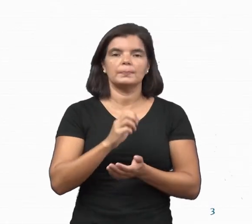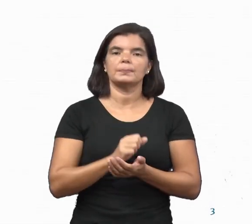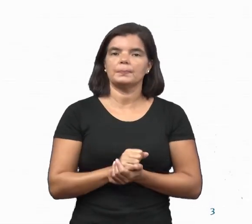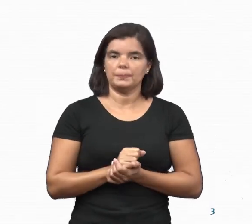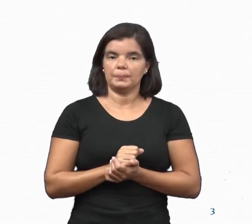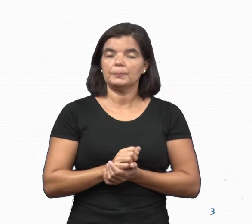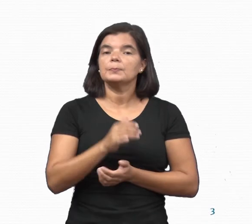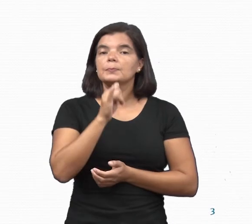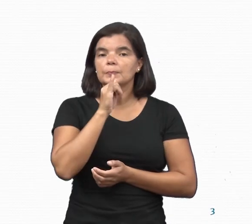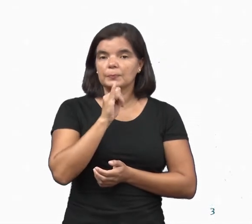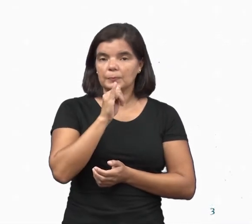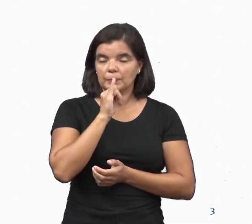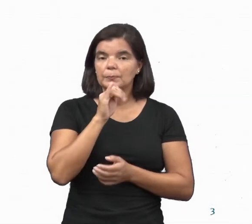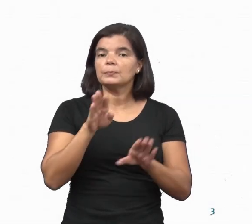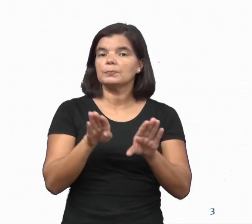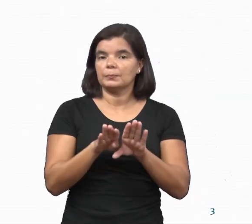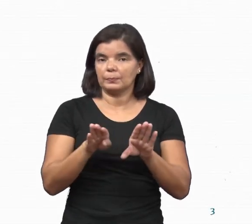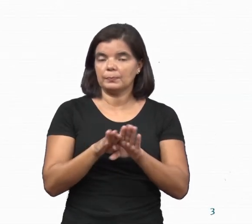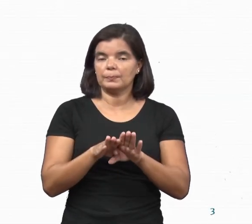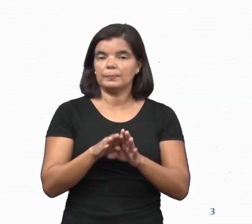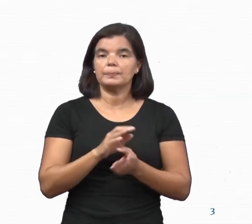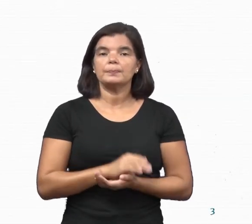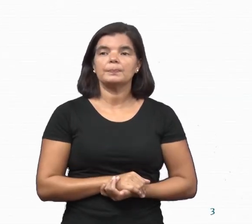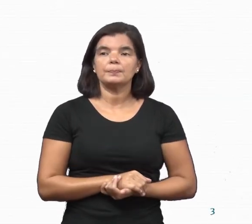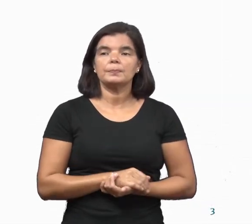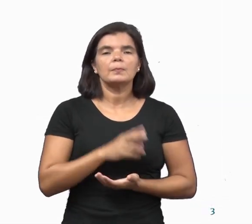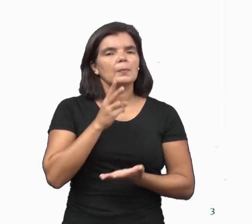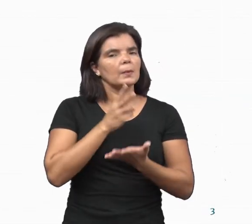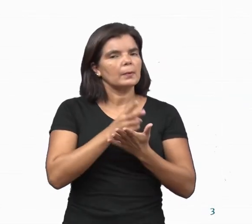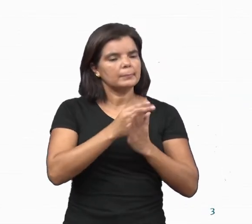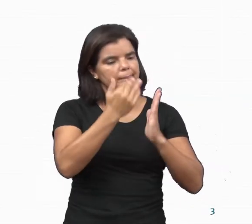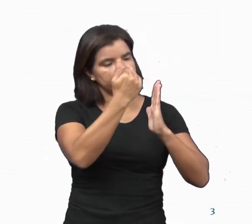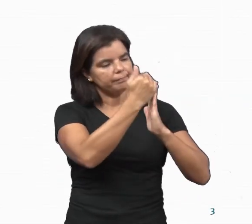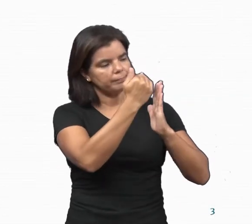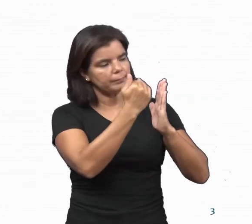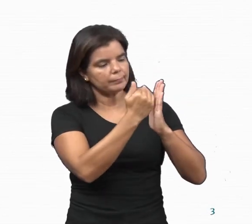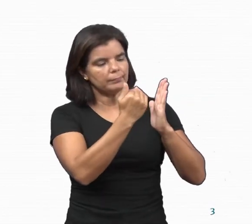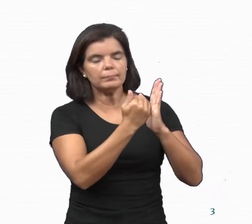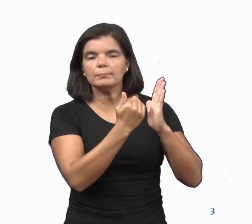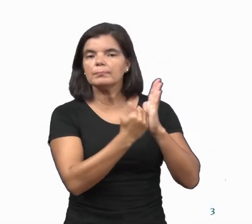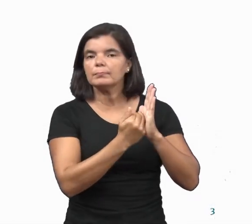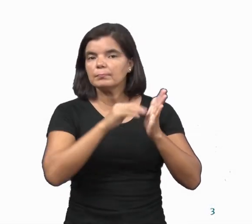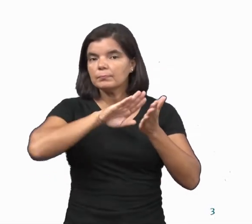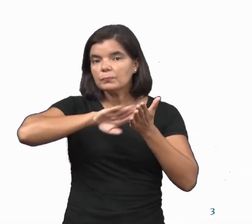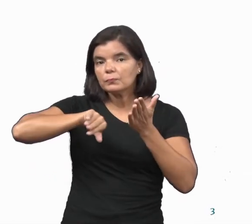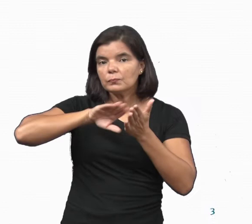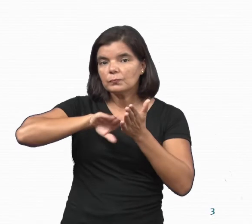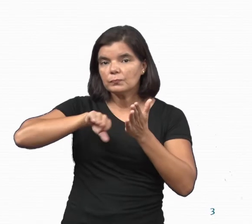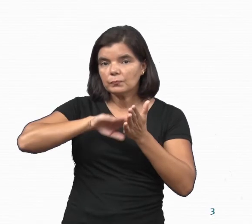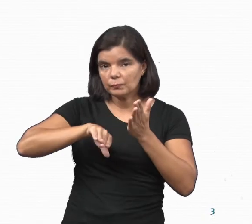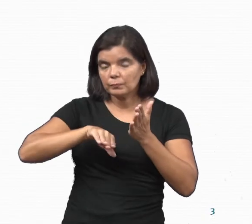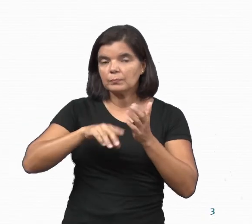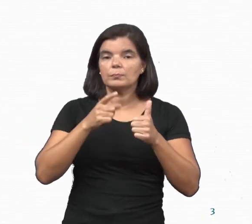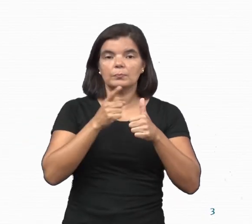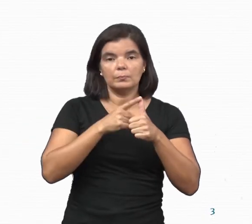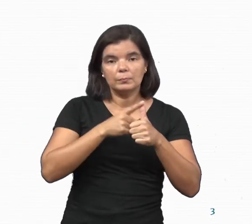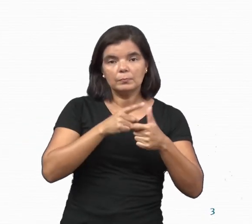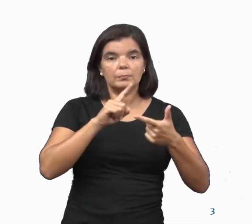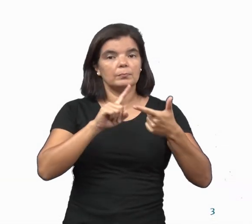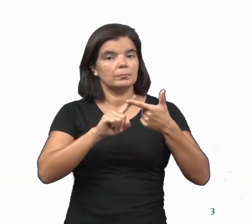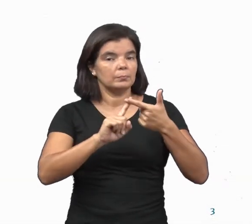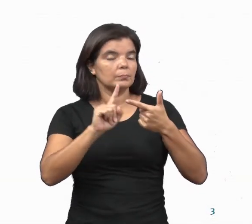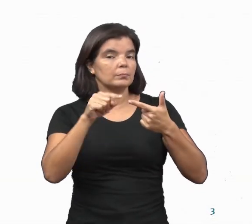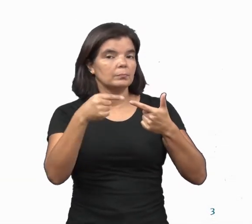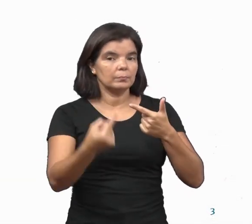primeiro exemplo de expressão numérica, tá? Sempre seguindo a ordem de eliminação, do que vem primeiro, do que vem